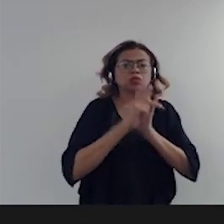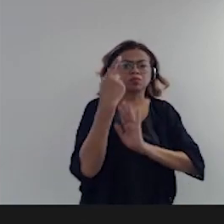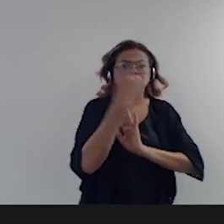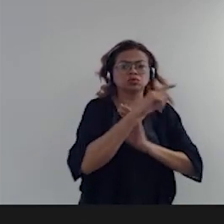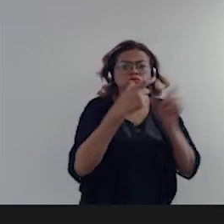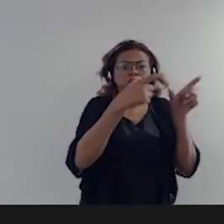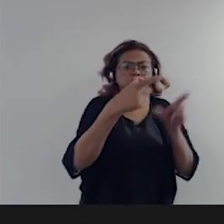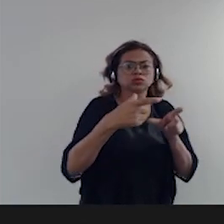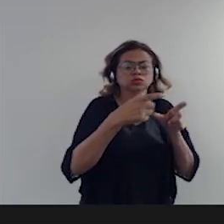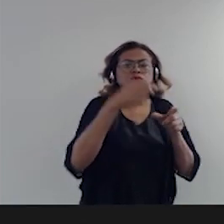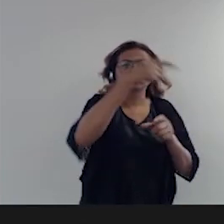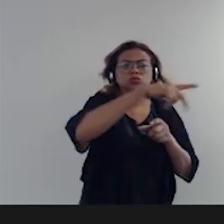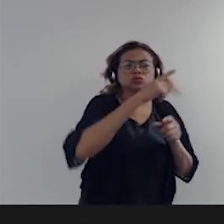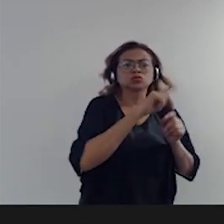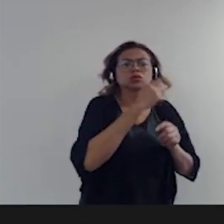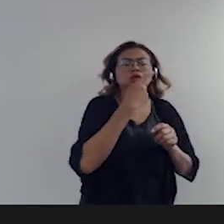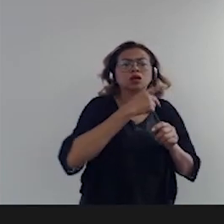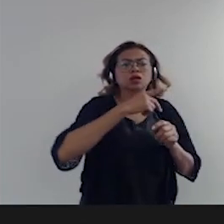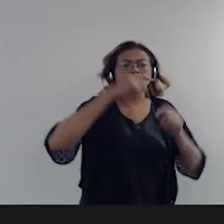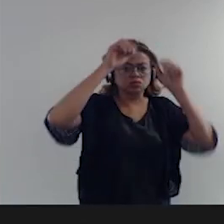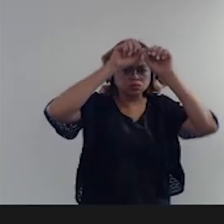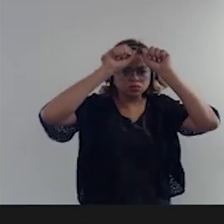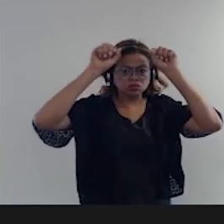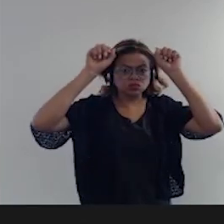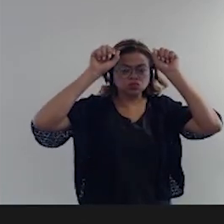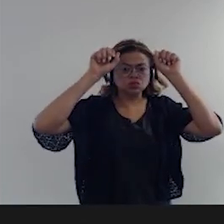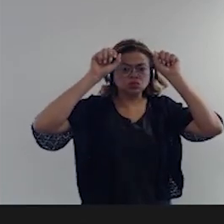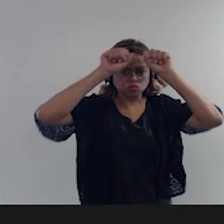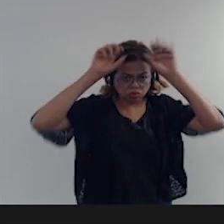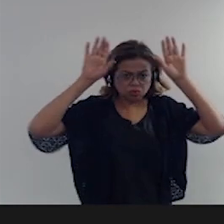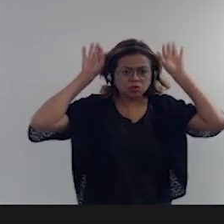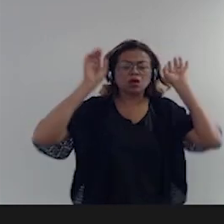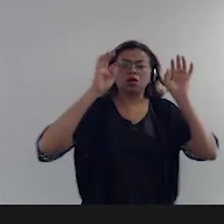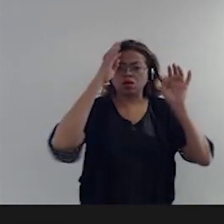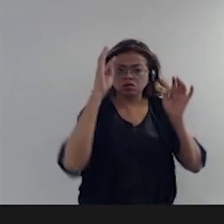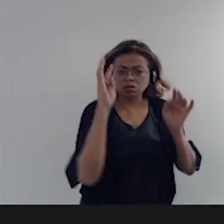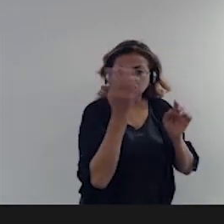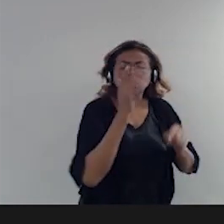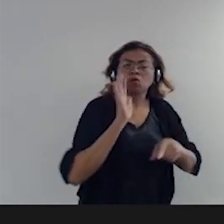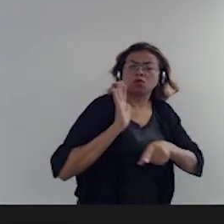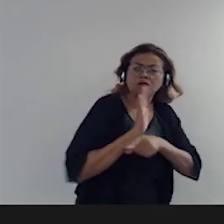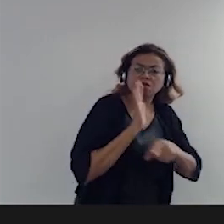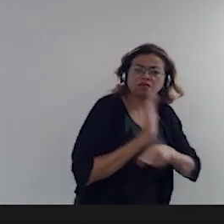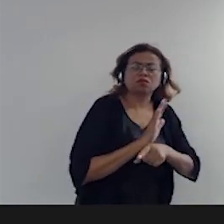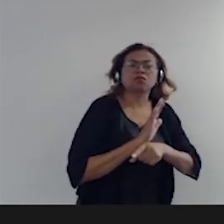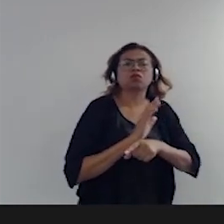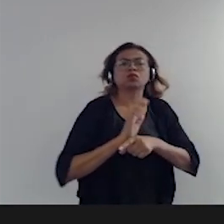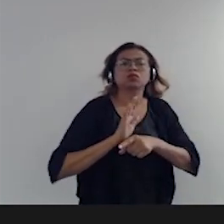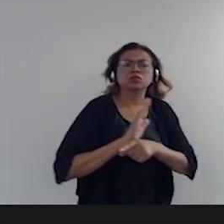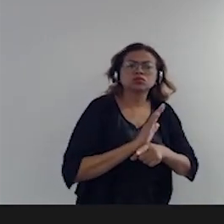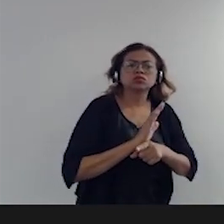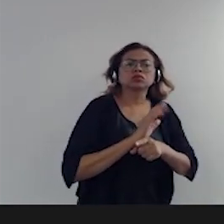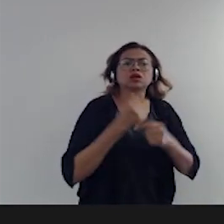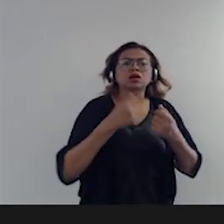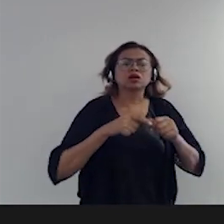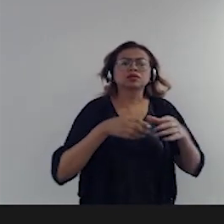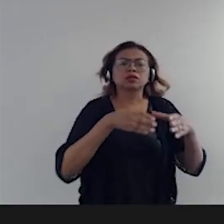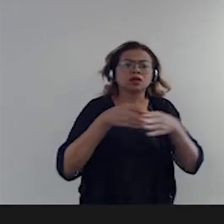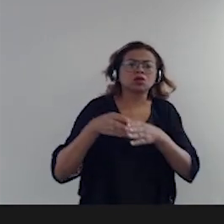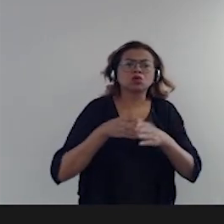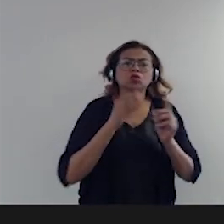considero, outras também decisões de primeiro grau, o que demonstra a sensibilidade de todo o judiciário,